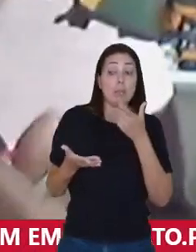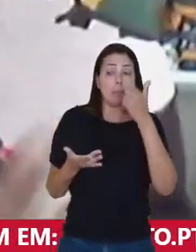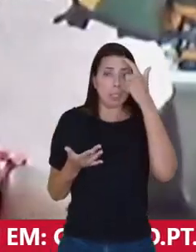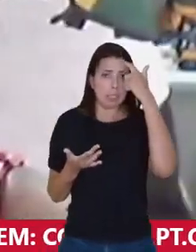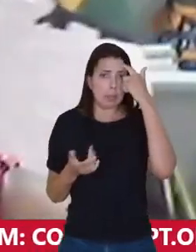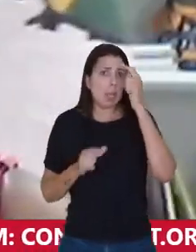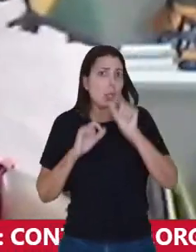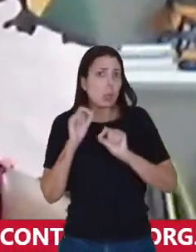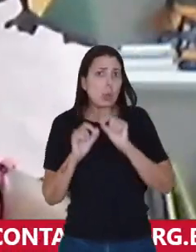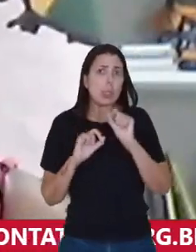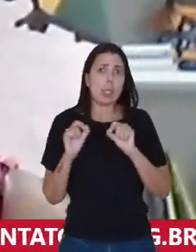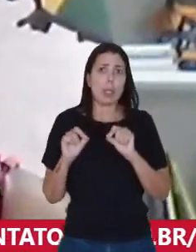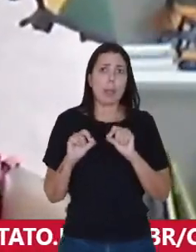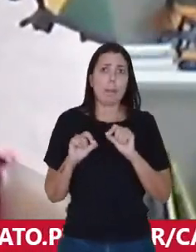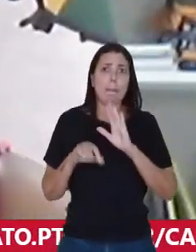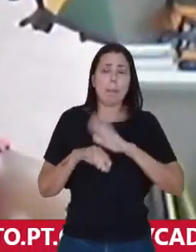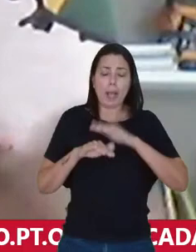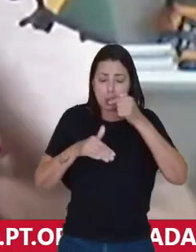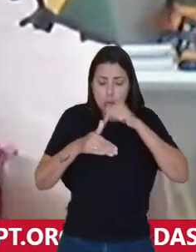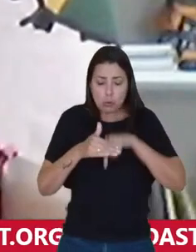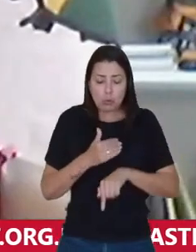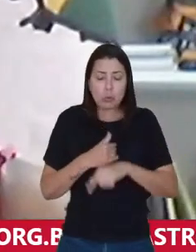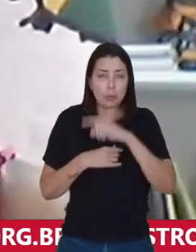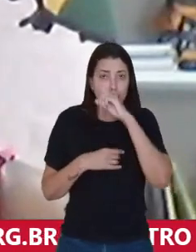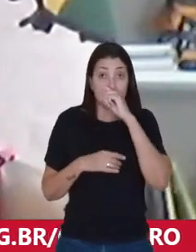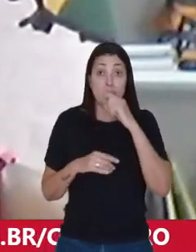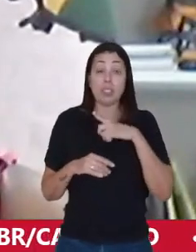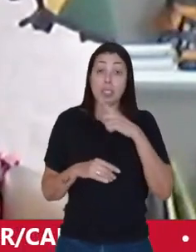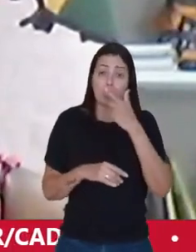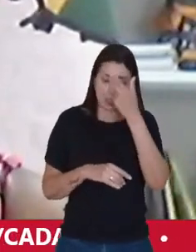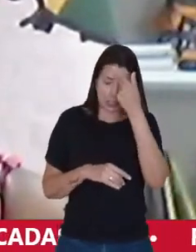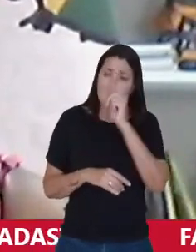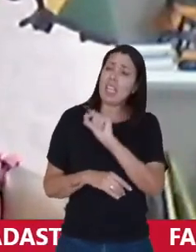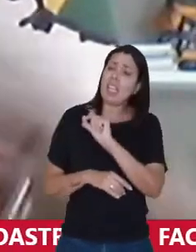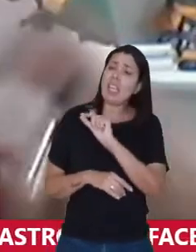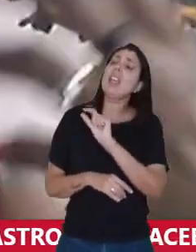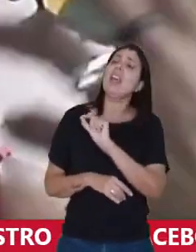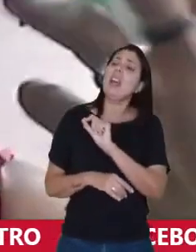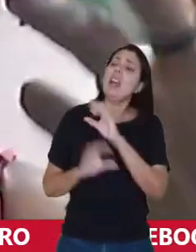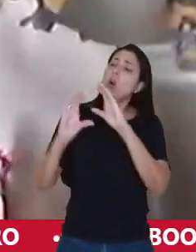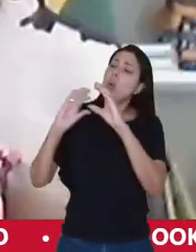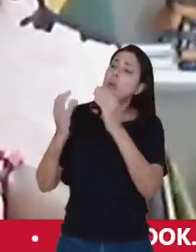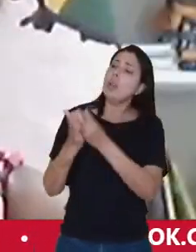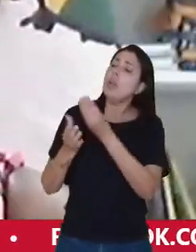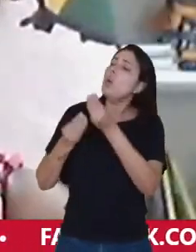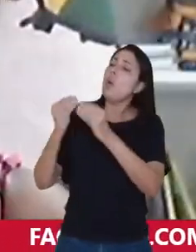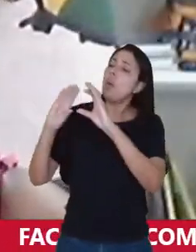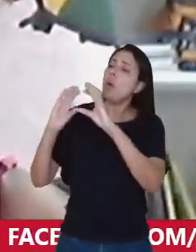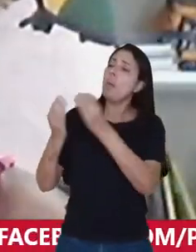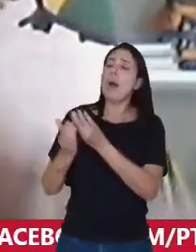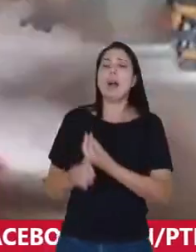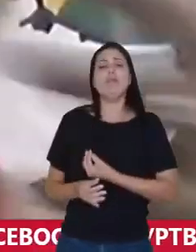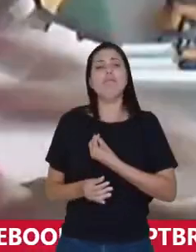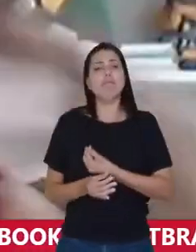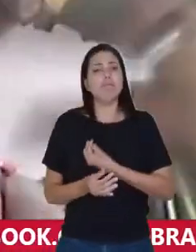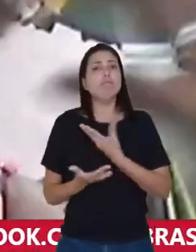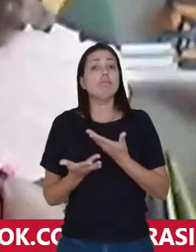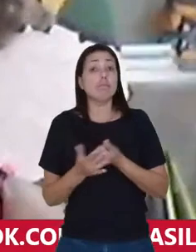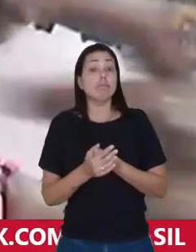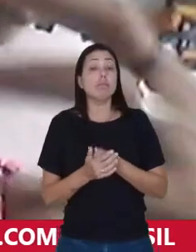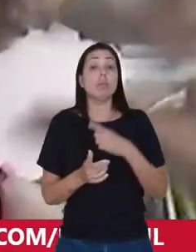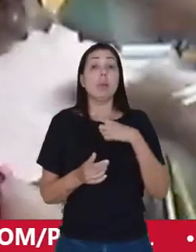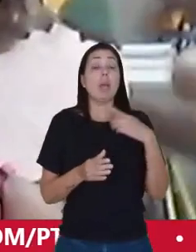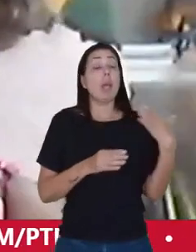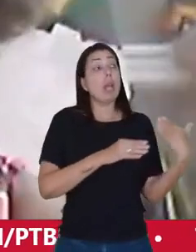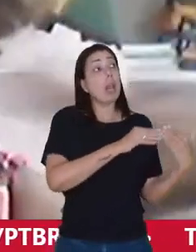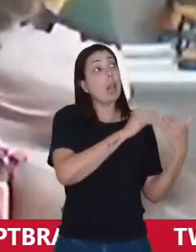nenhuma ainda mais aprofundada de quem são essas comunidades, como que essas comunidades vivem. A gente ainda